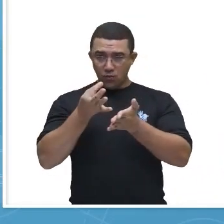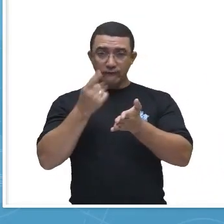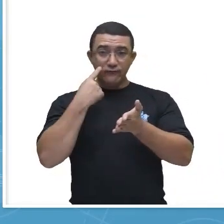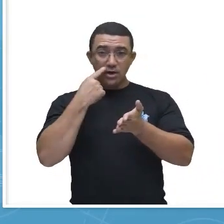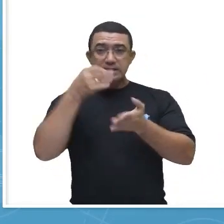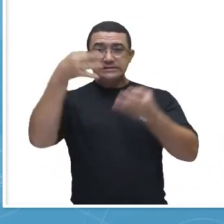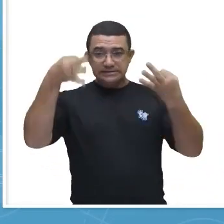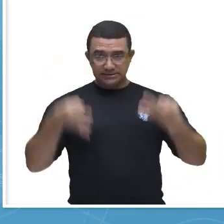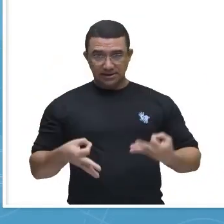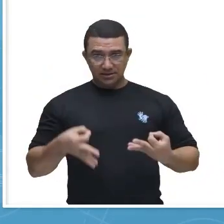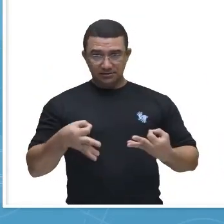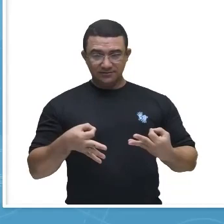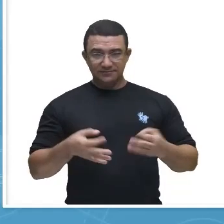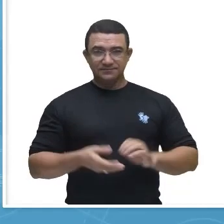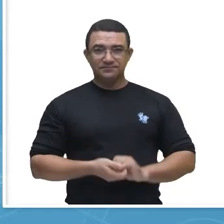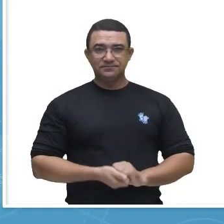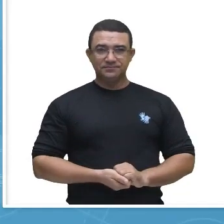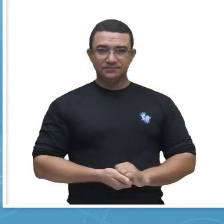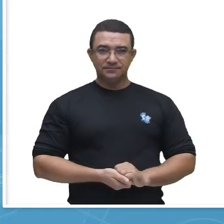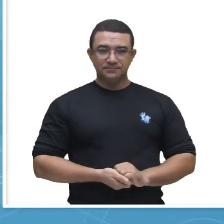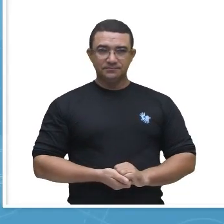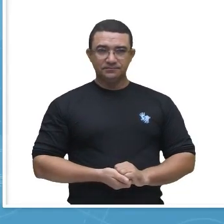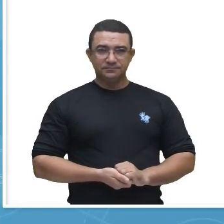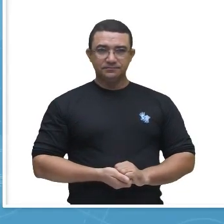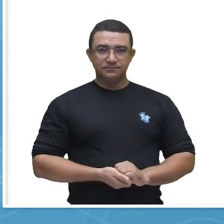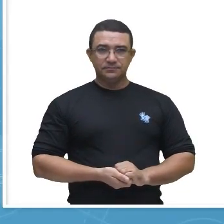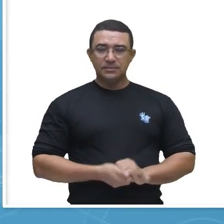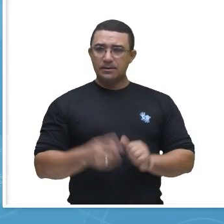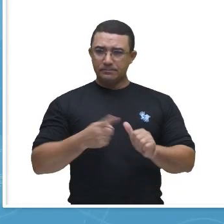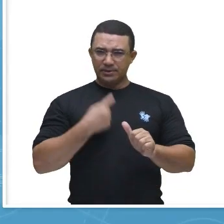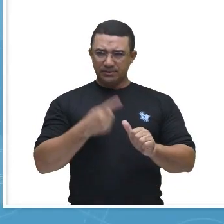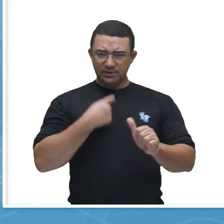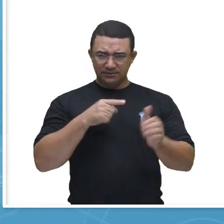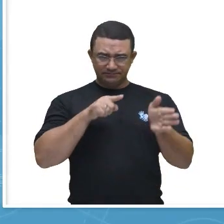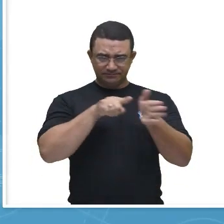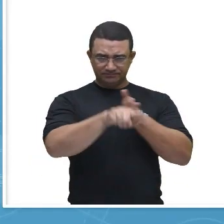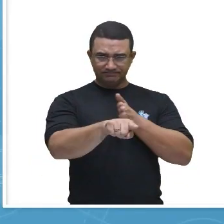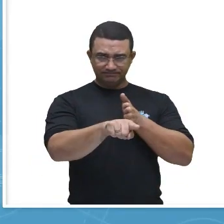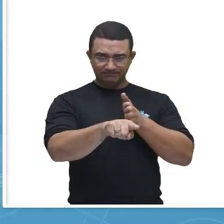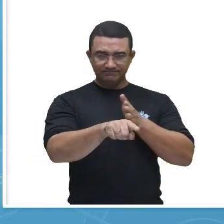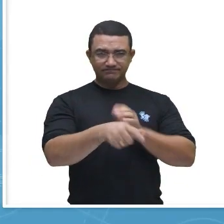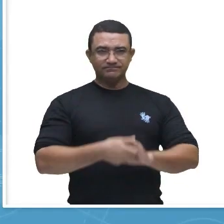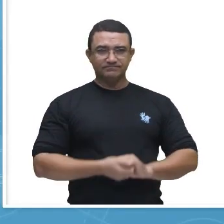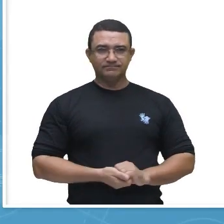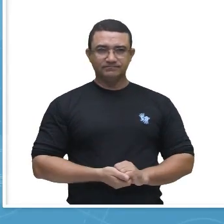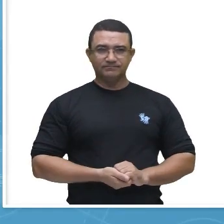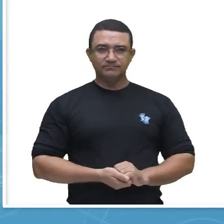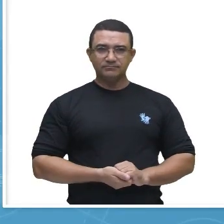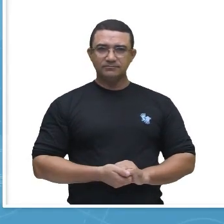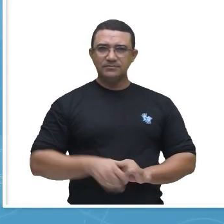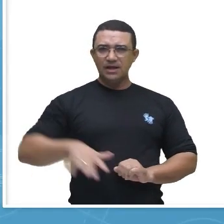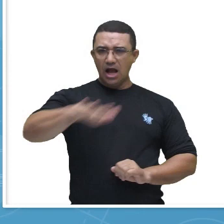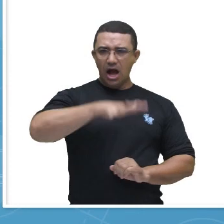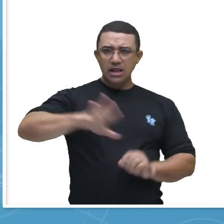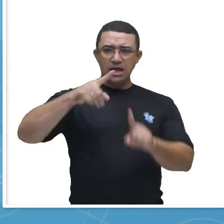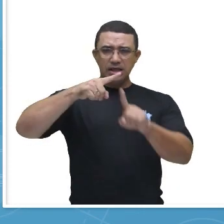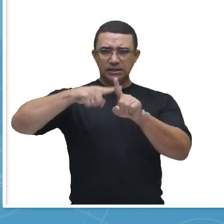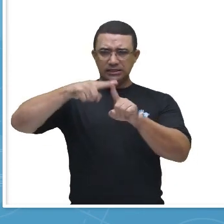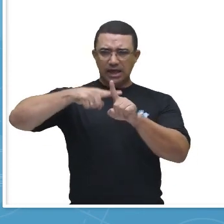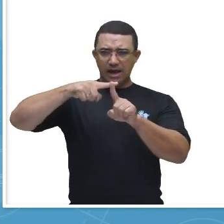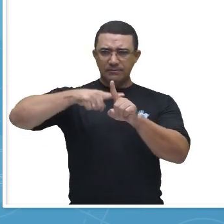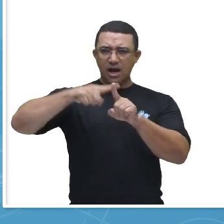correção, né? Eu ver o que precisa ser ajustado. Vamos lá. Na primeira questão, a gente tem aí as zonas térmicas da